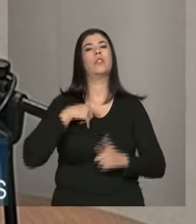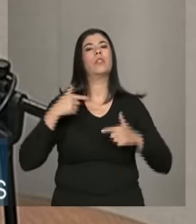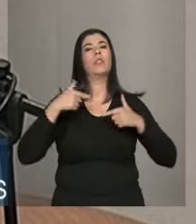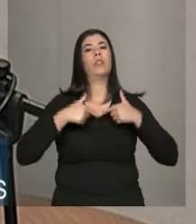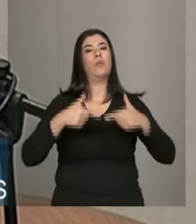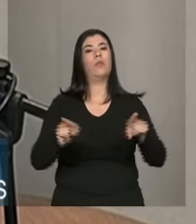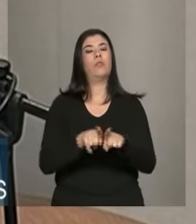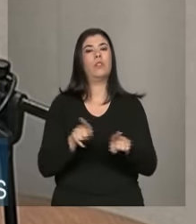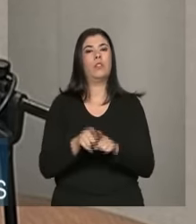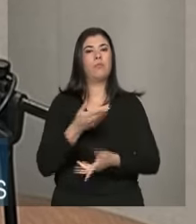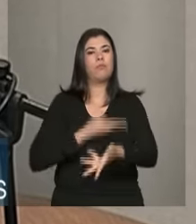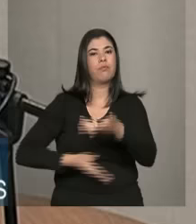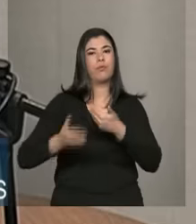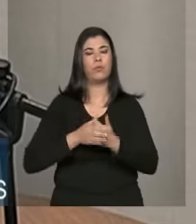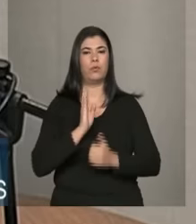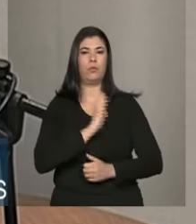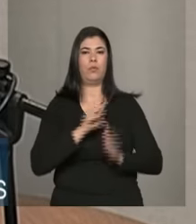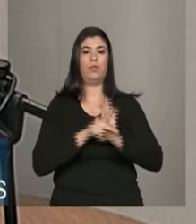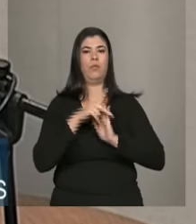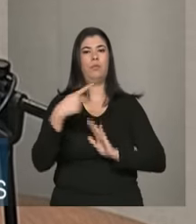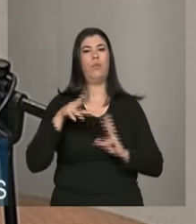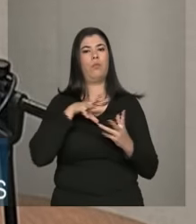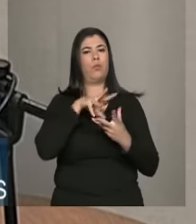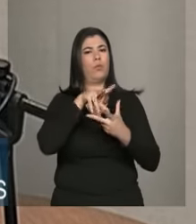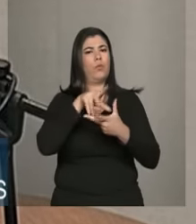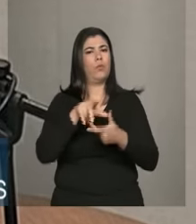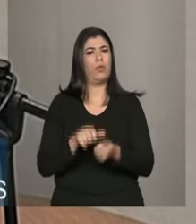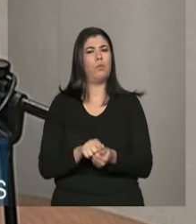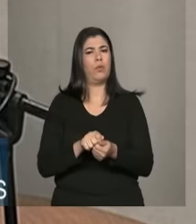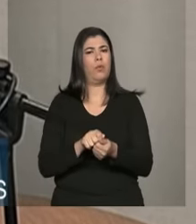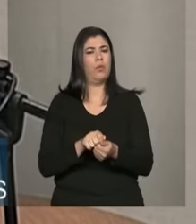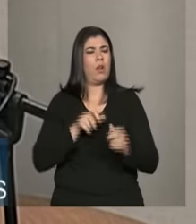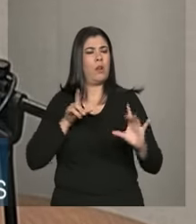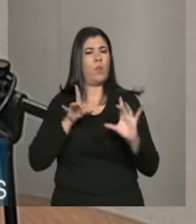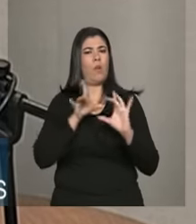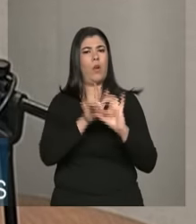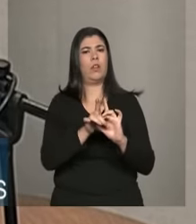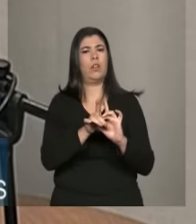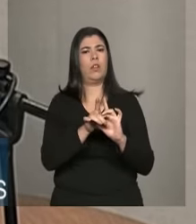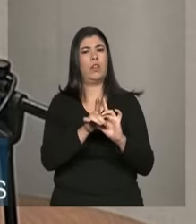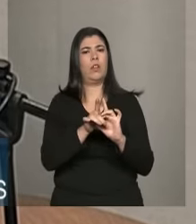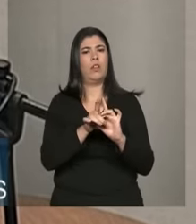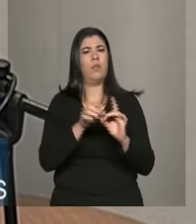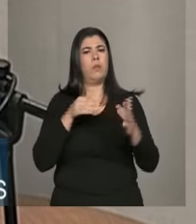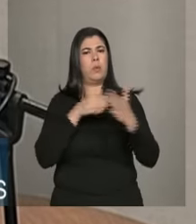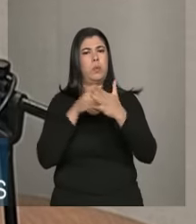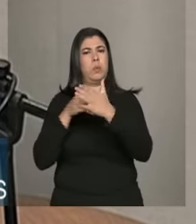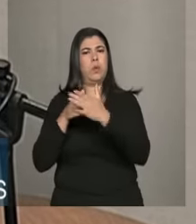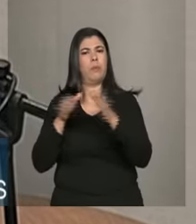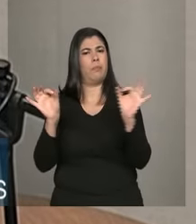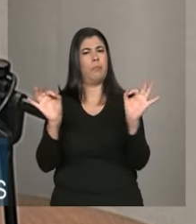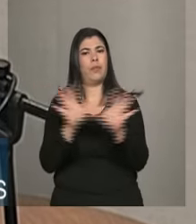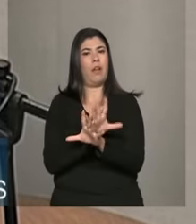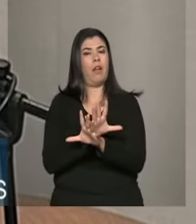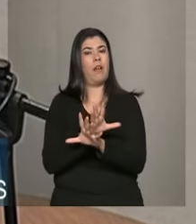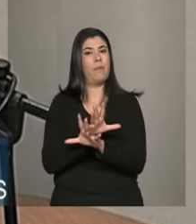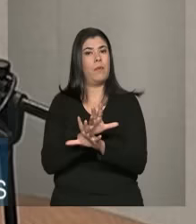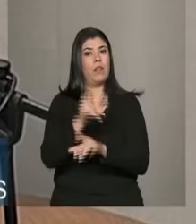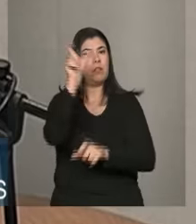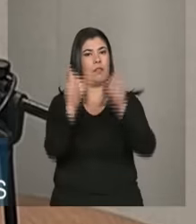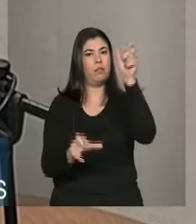envolve o coração do mundo para que as correntes sejam rompidas e o homem possa caminhar